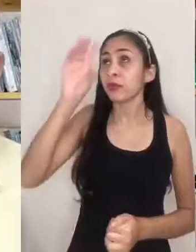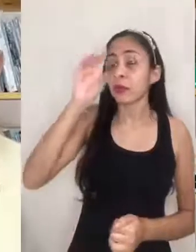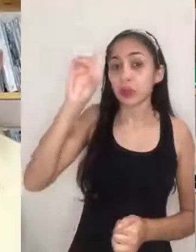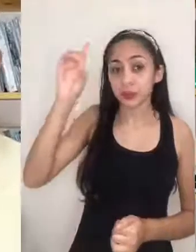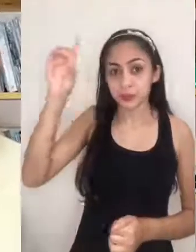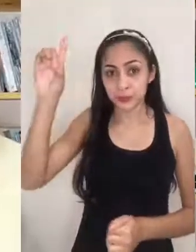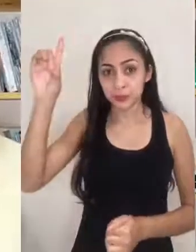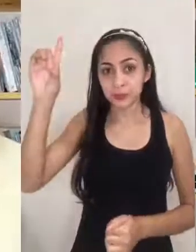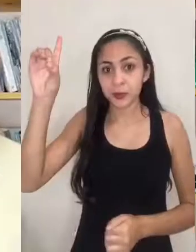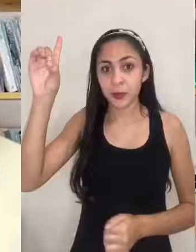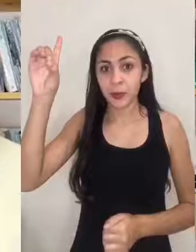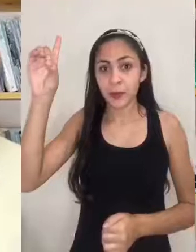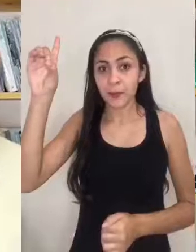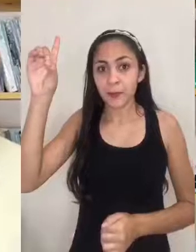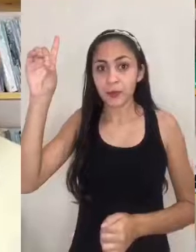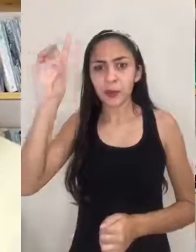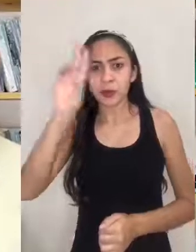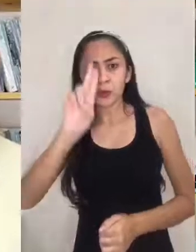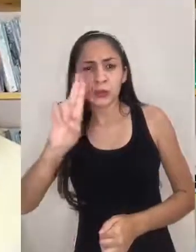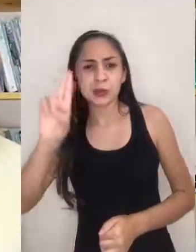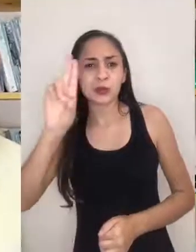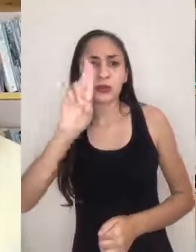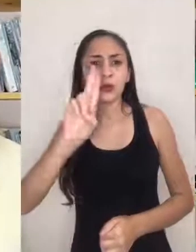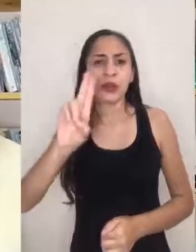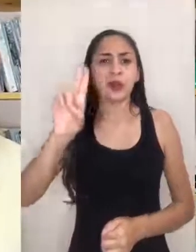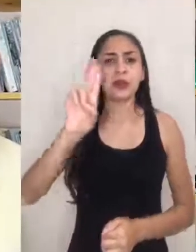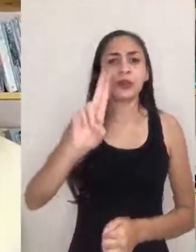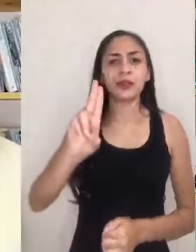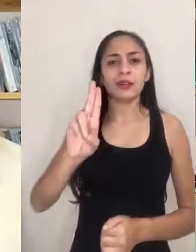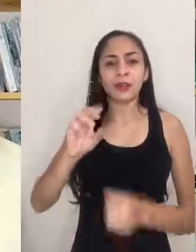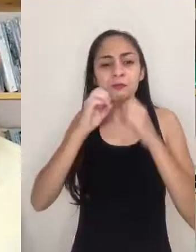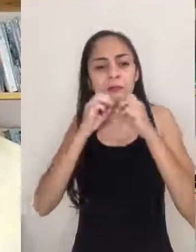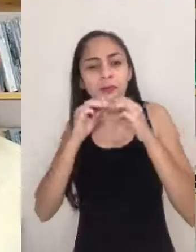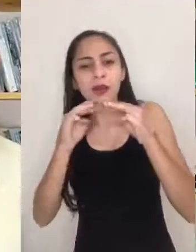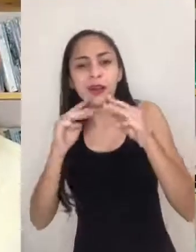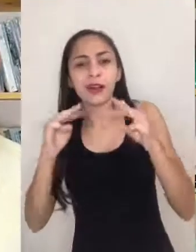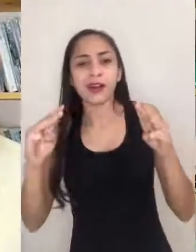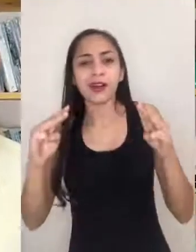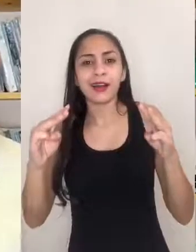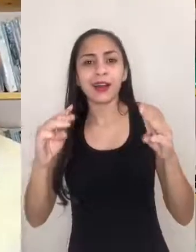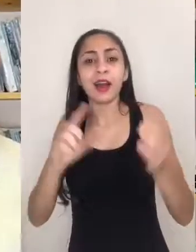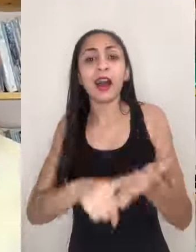Deus, através desta palavra, nos convida